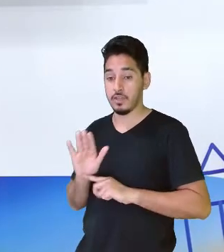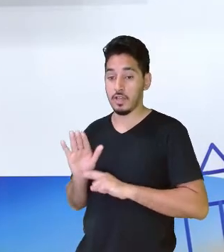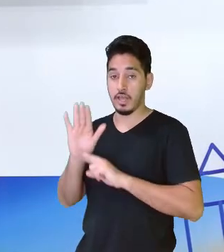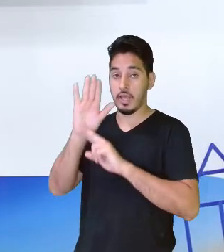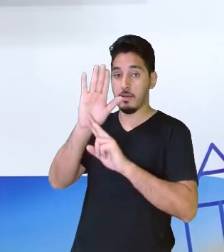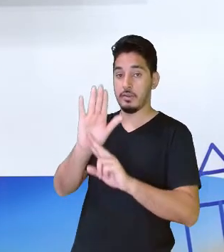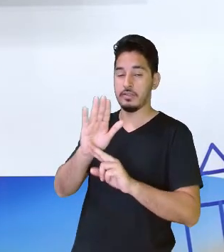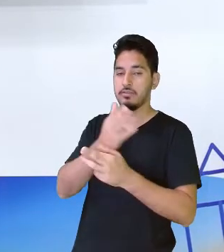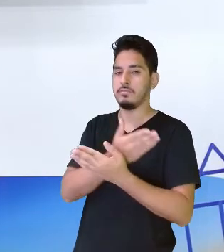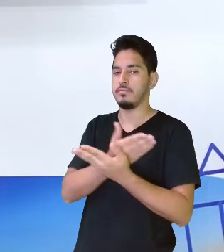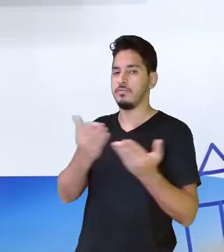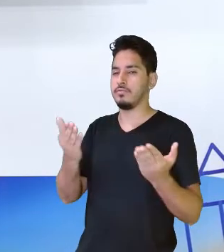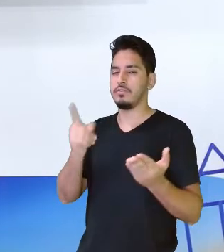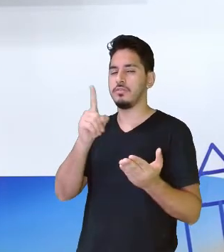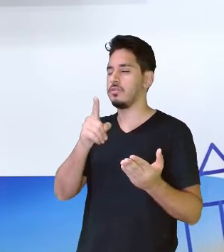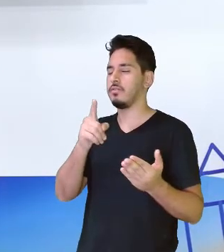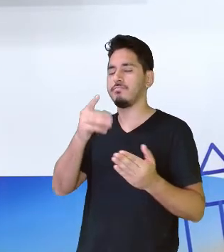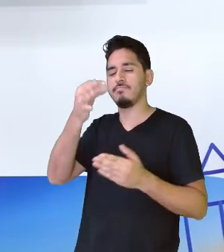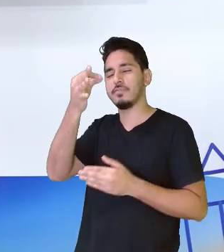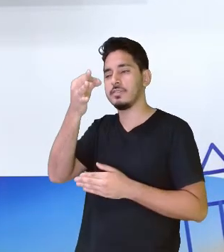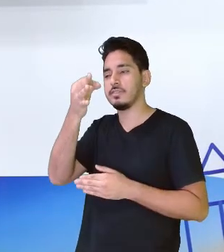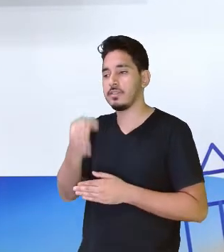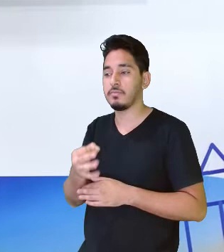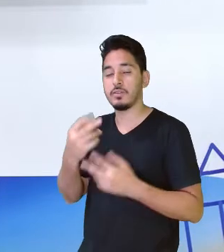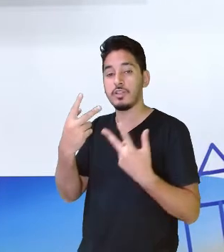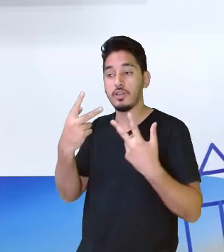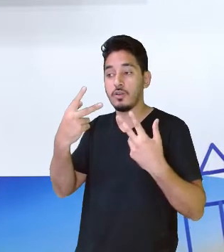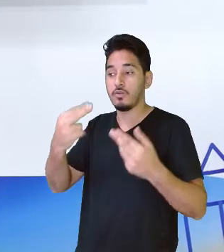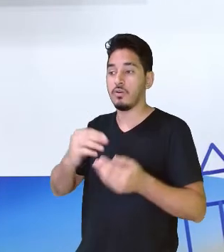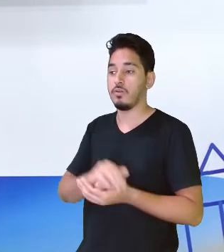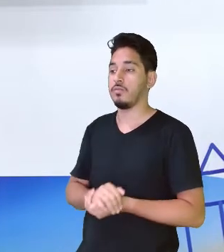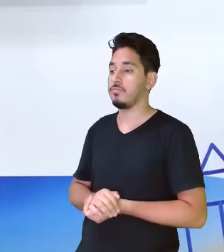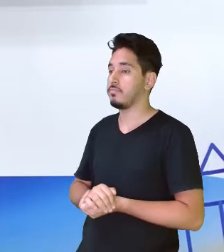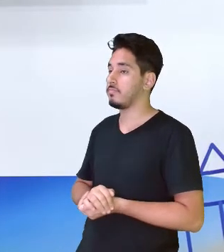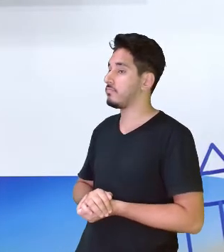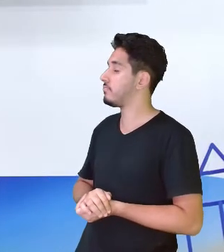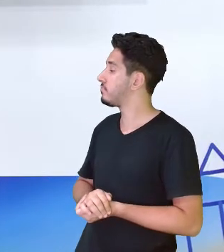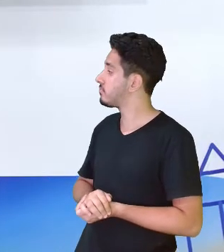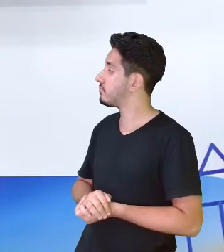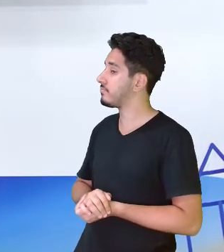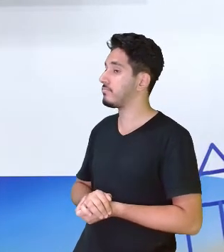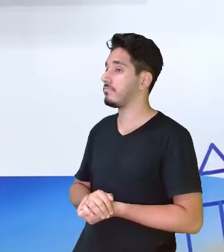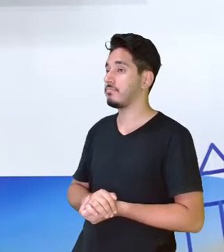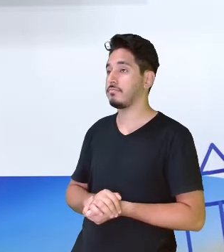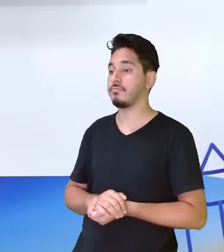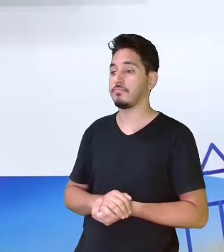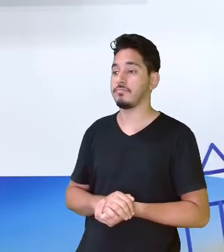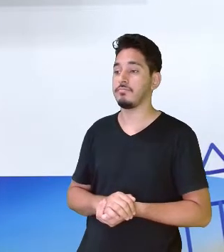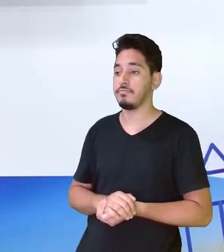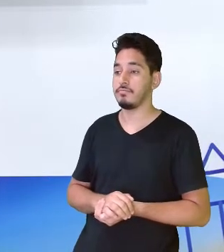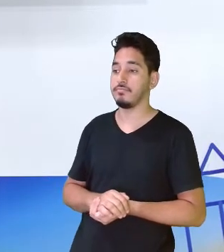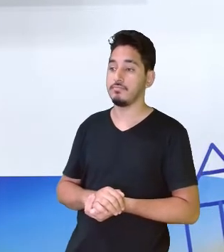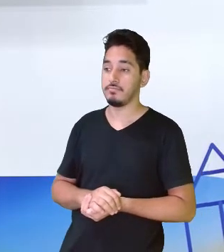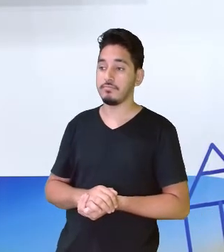representação aqui que está exatamente igual à da questão. Presta atenção, 5º